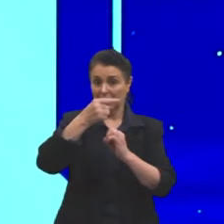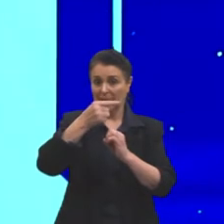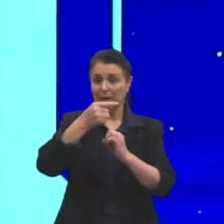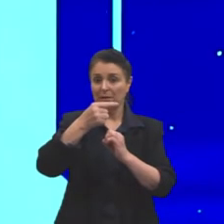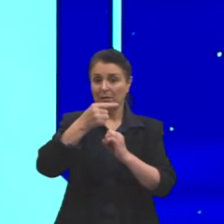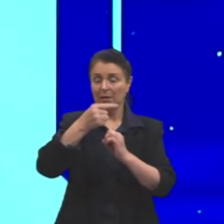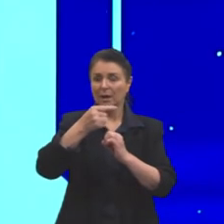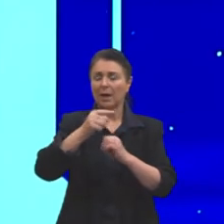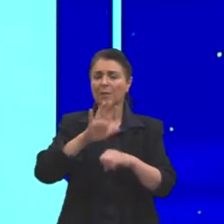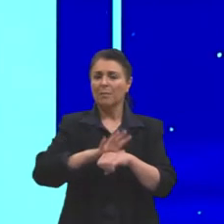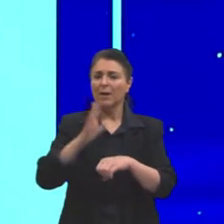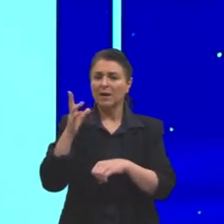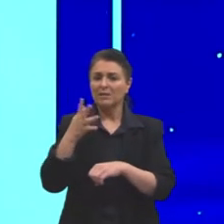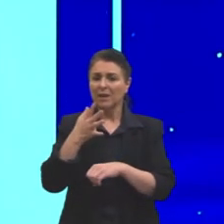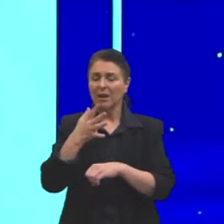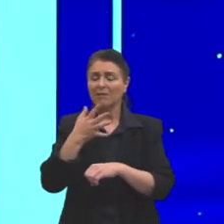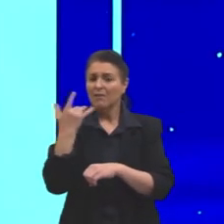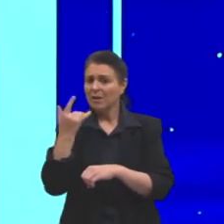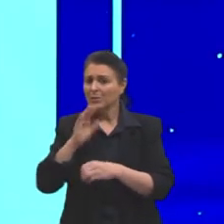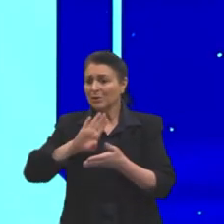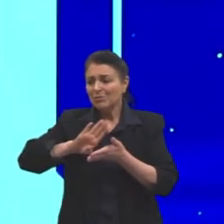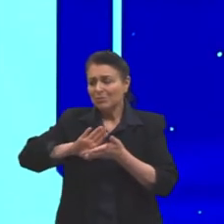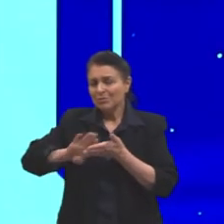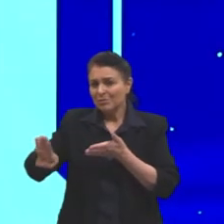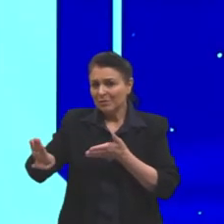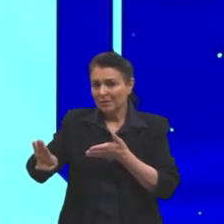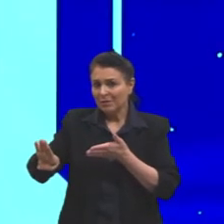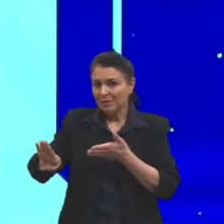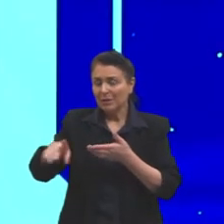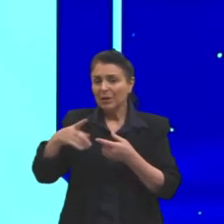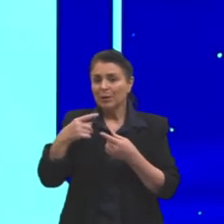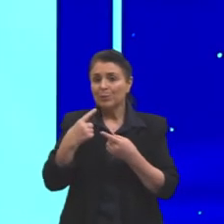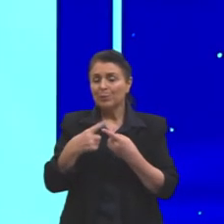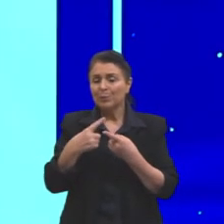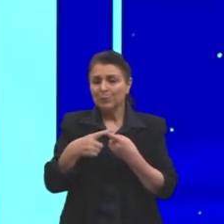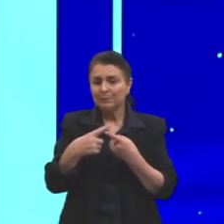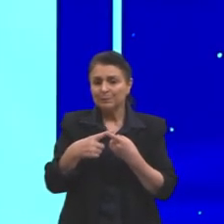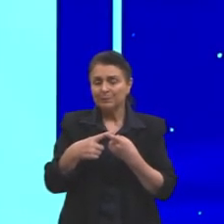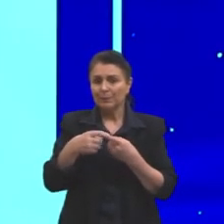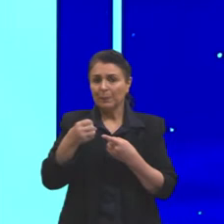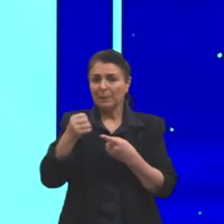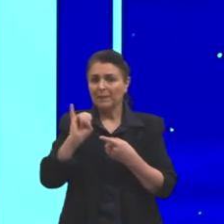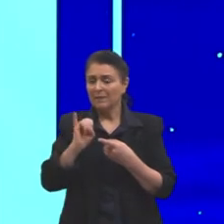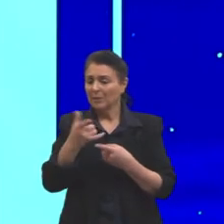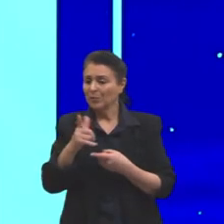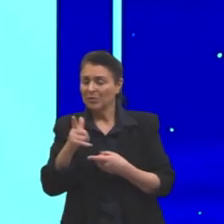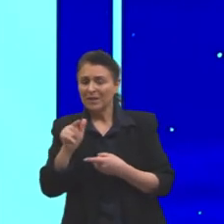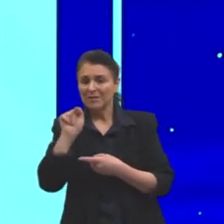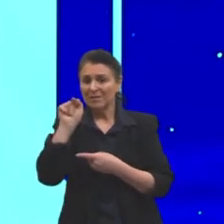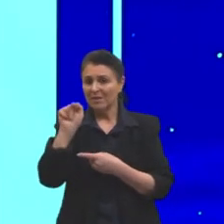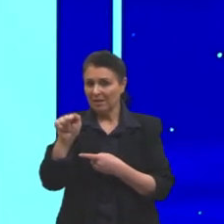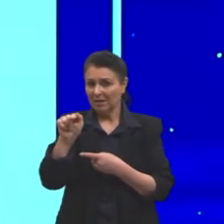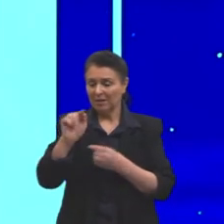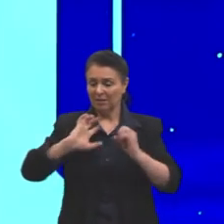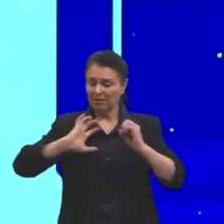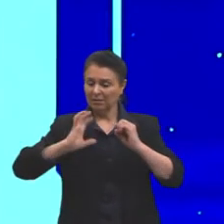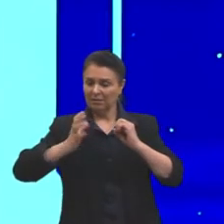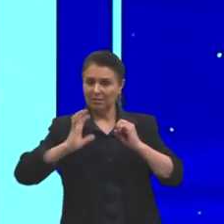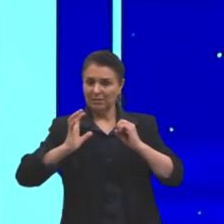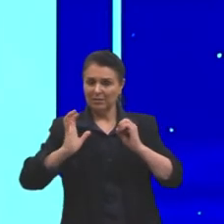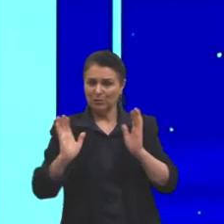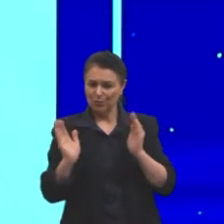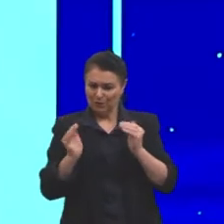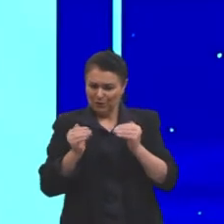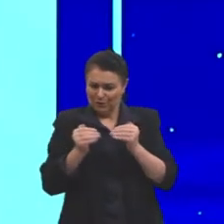mais fácil da gente remover ele tá do que se eu não tivesse ele aqui né estivesse totalmente fechadinho